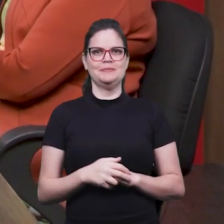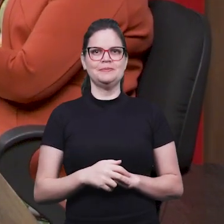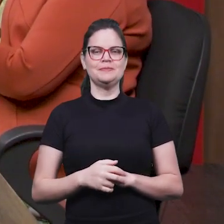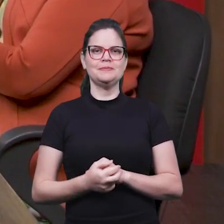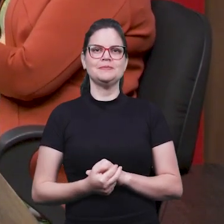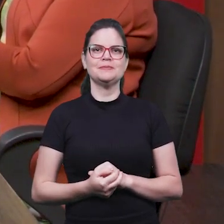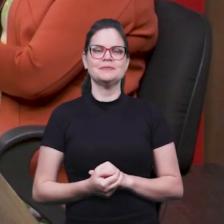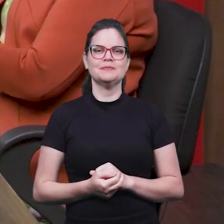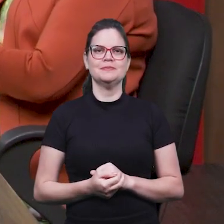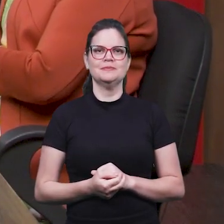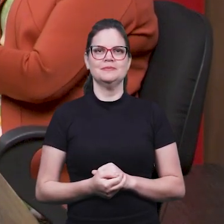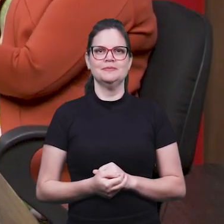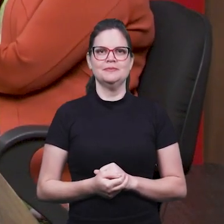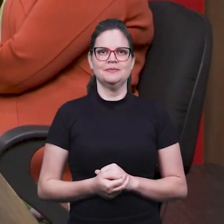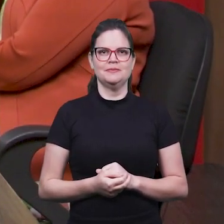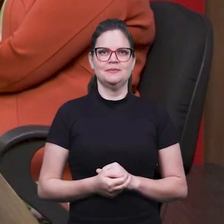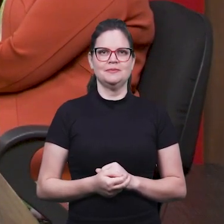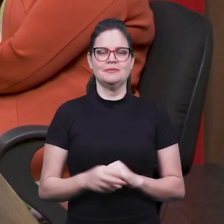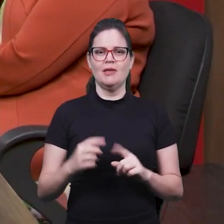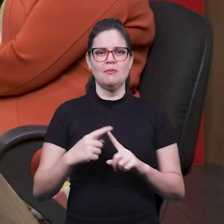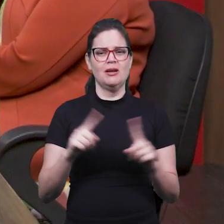velha. Mas